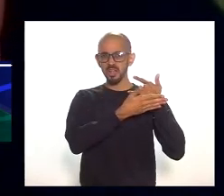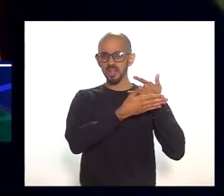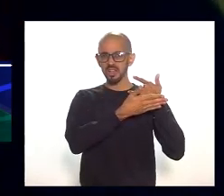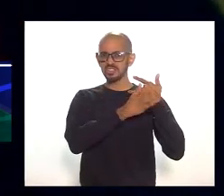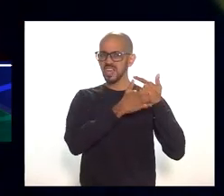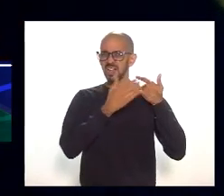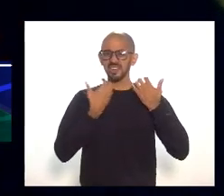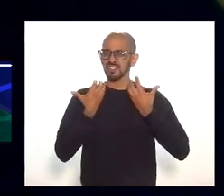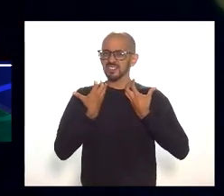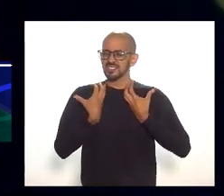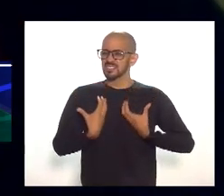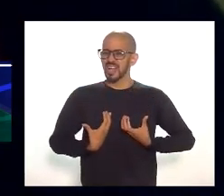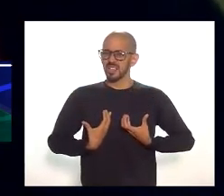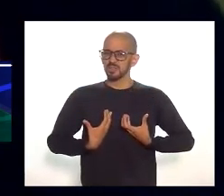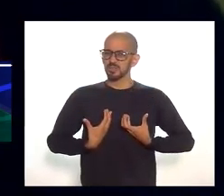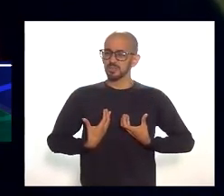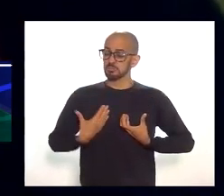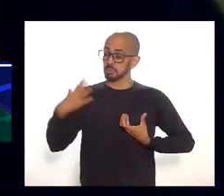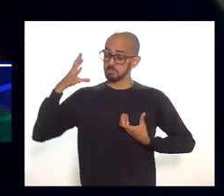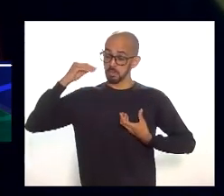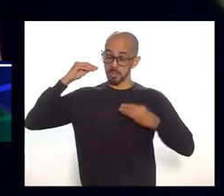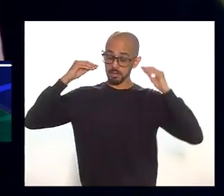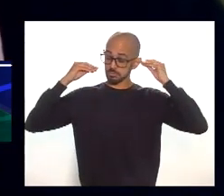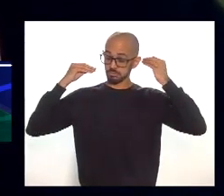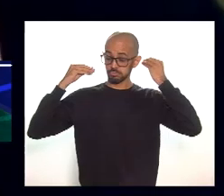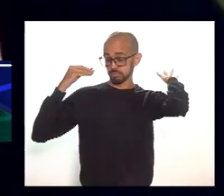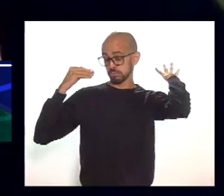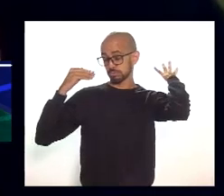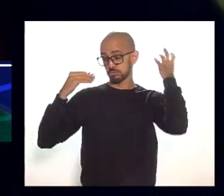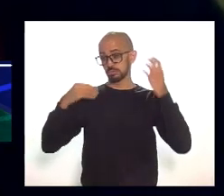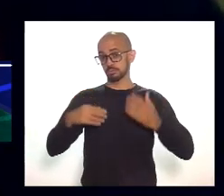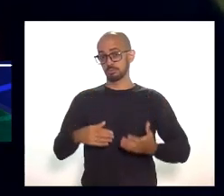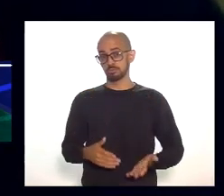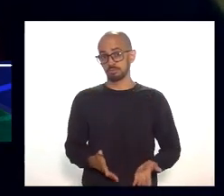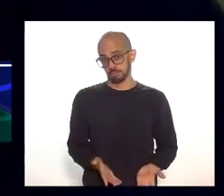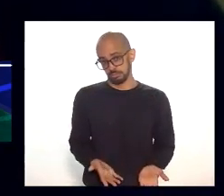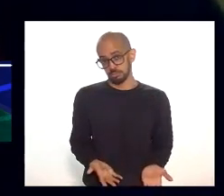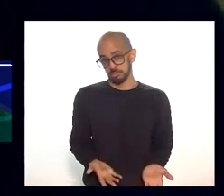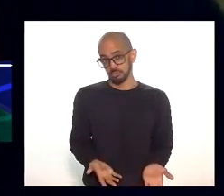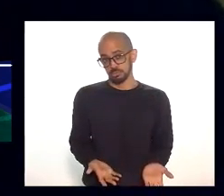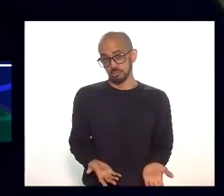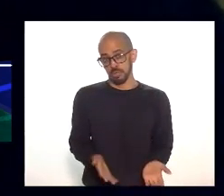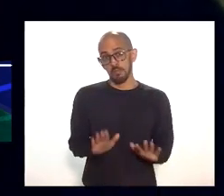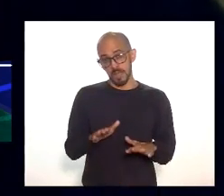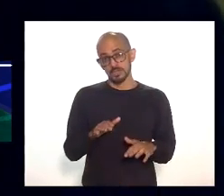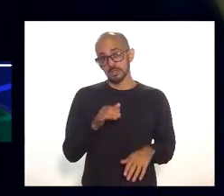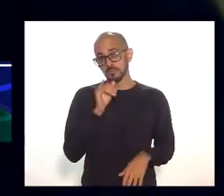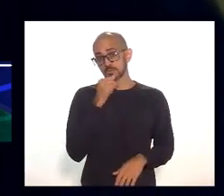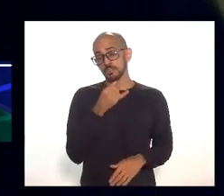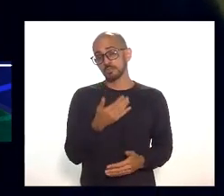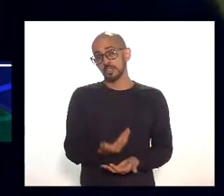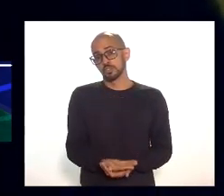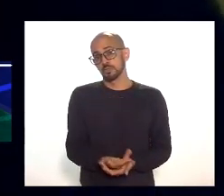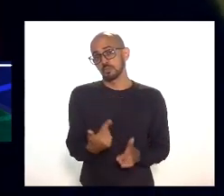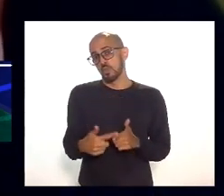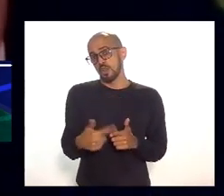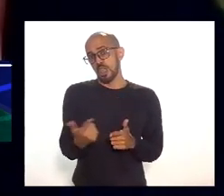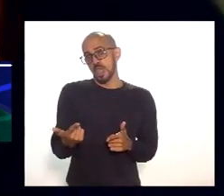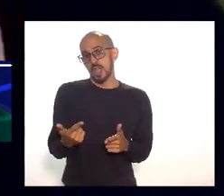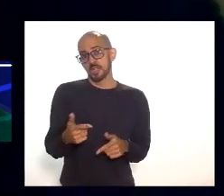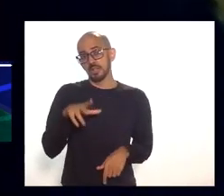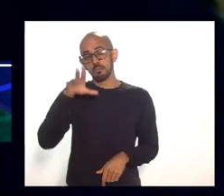Né? Entra no ouvido, sai pelo outro. Mas é lamentável dizer que, né, a politização ela